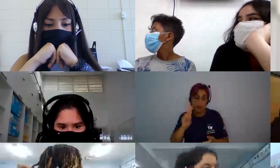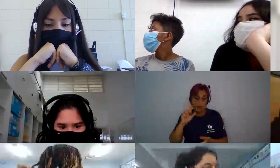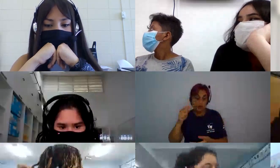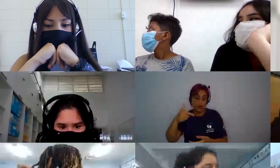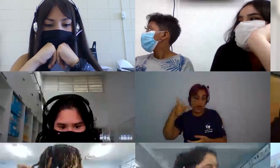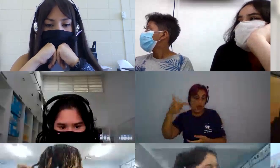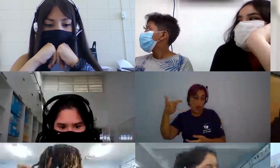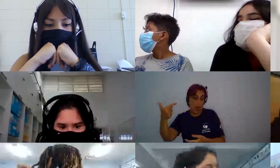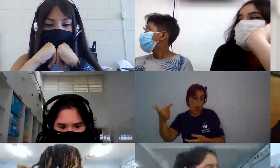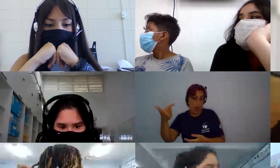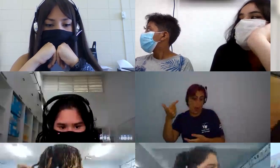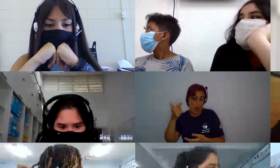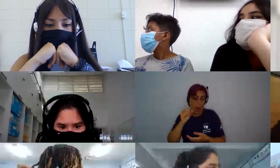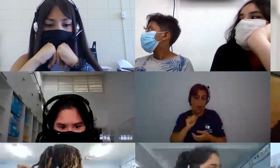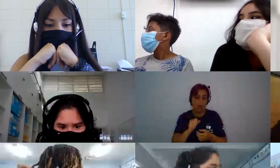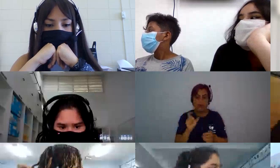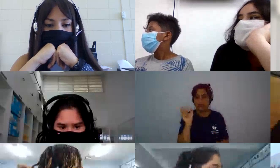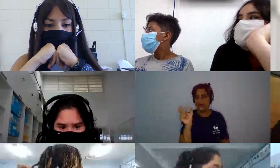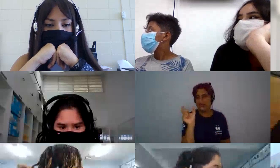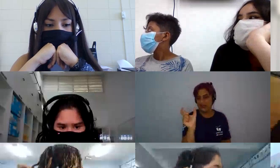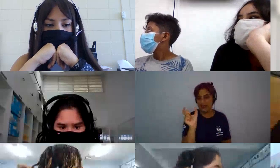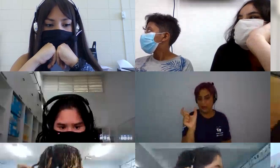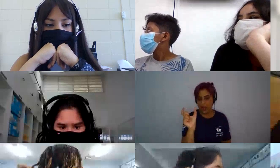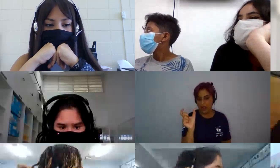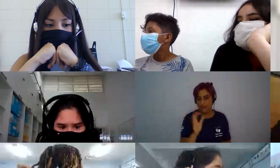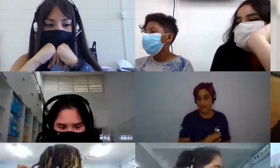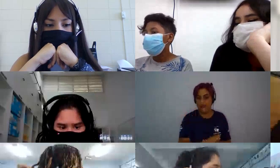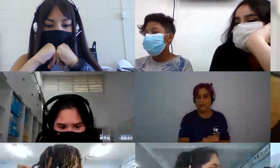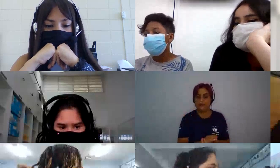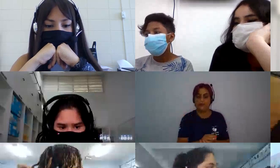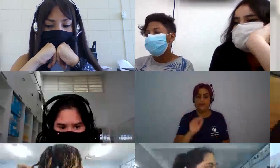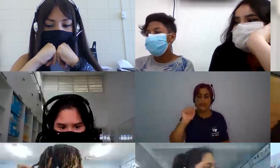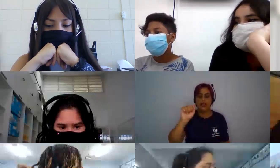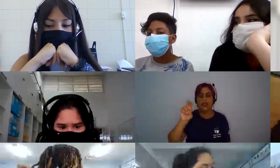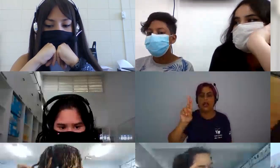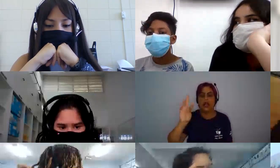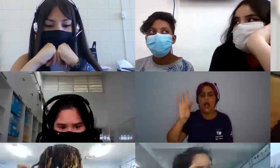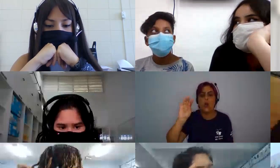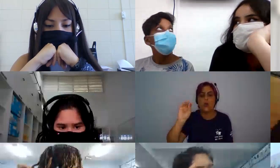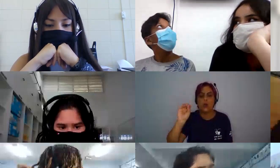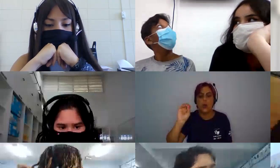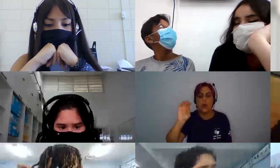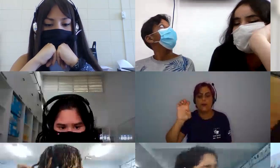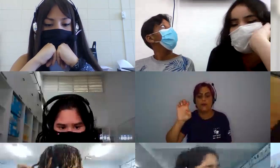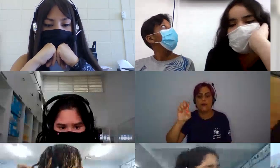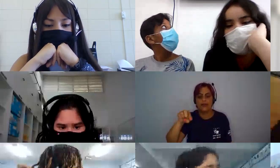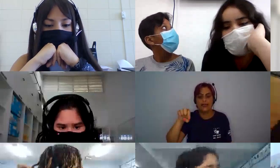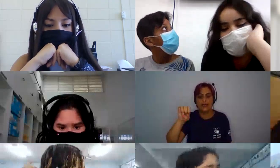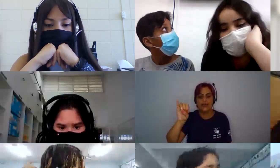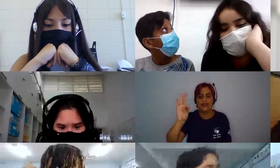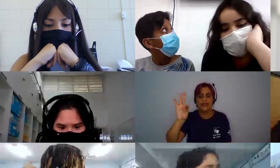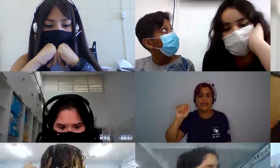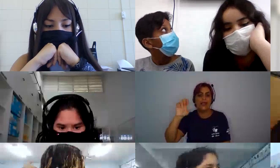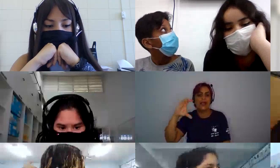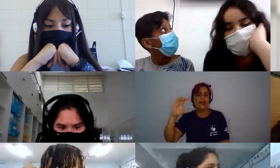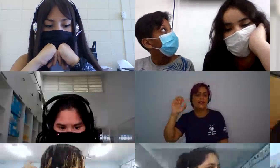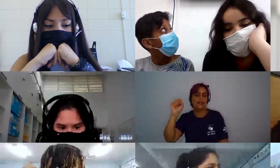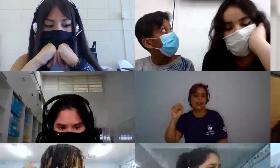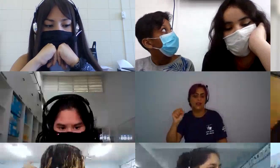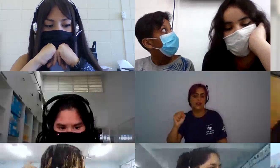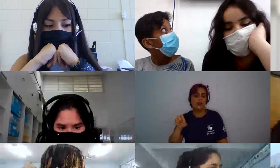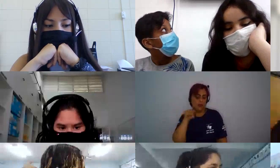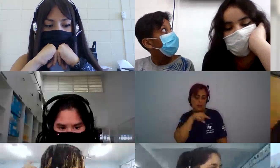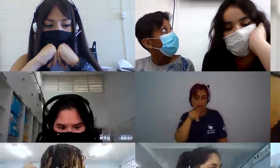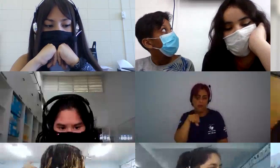chamada autoexcitação. Você vai estimulando o seu próprio corpo para entender o que, que é que, onde que está cada